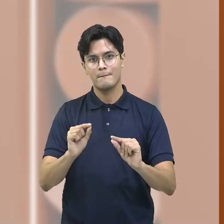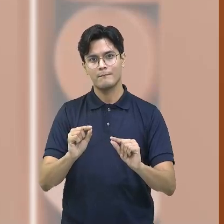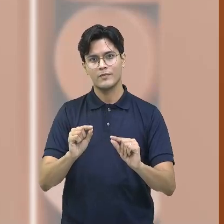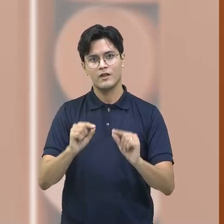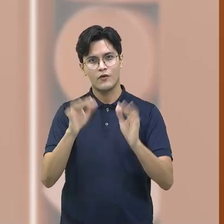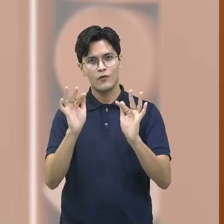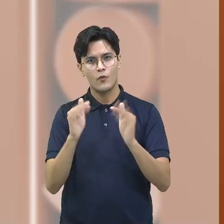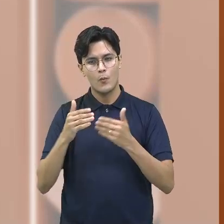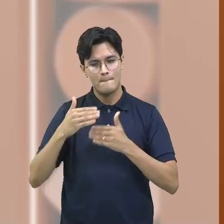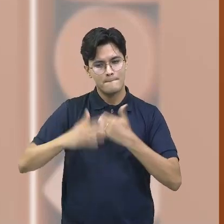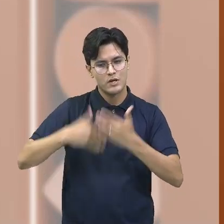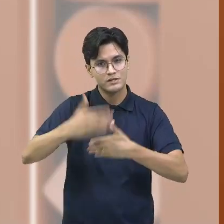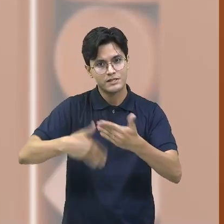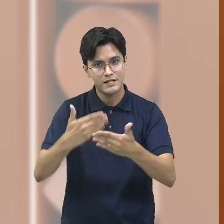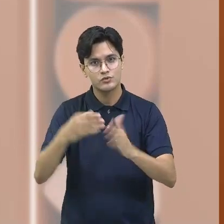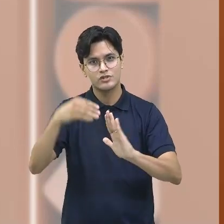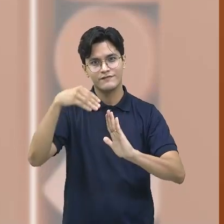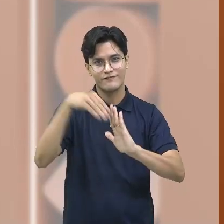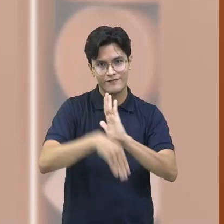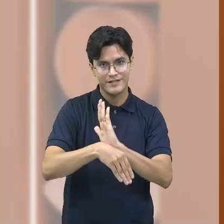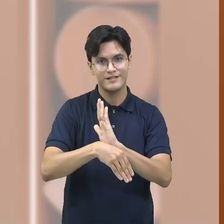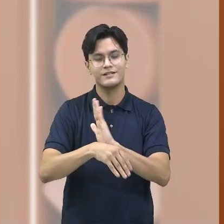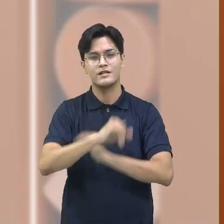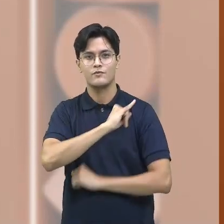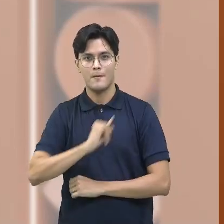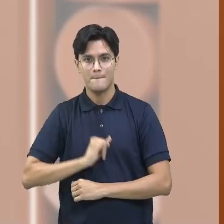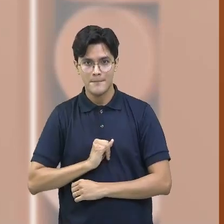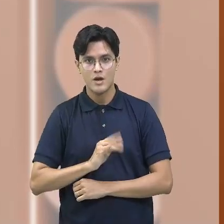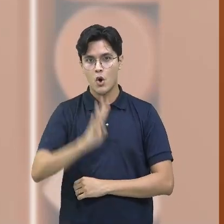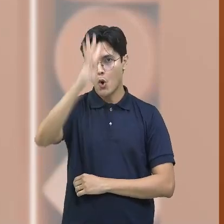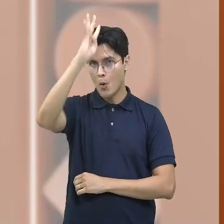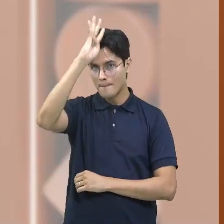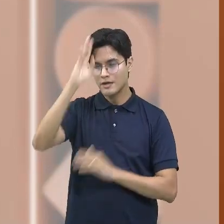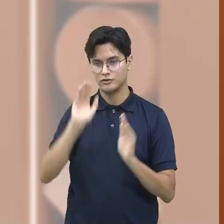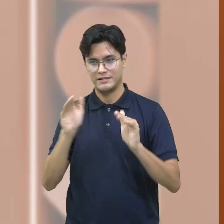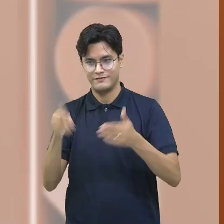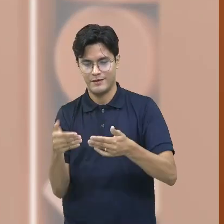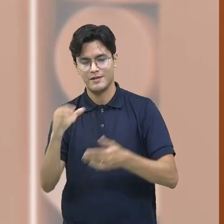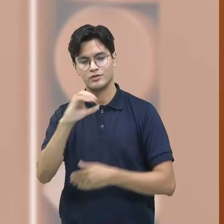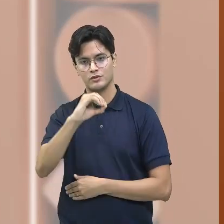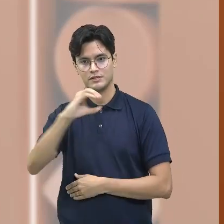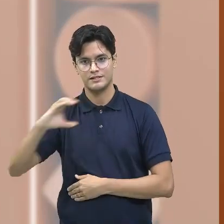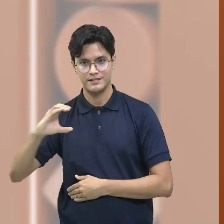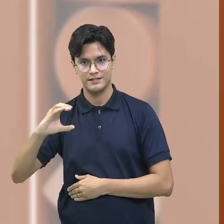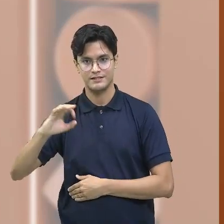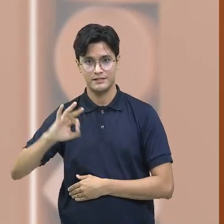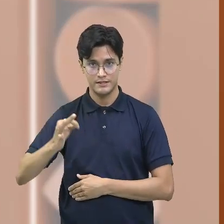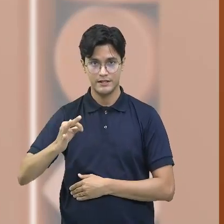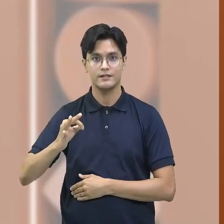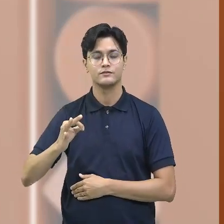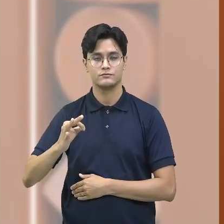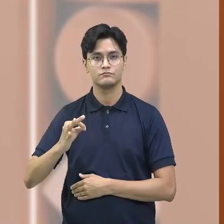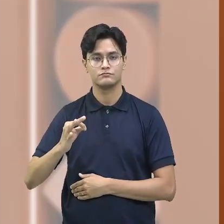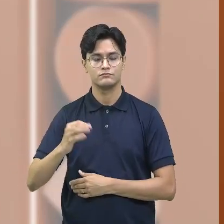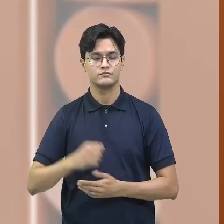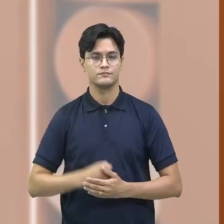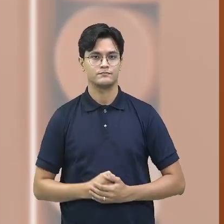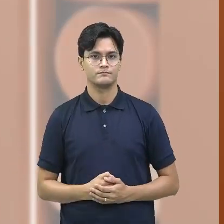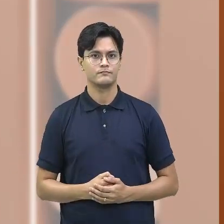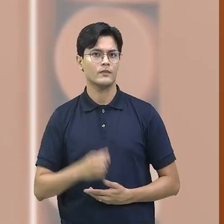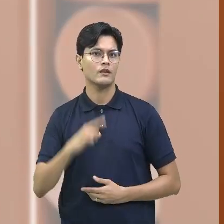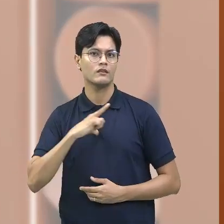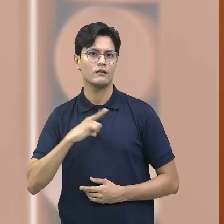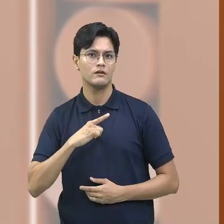Império Romano, mas do Ocidente. Afinal de contas, quando há essa divisão, você tem no